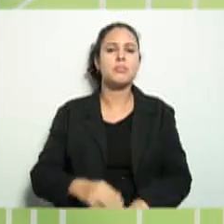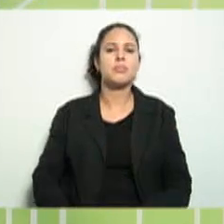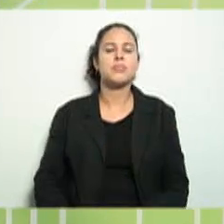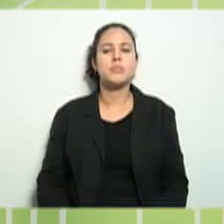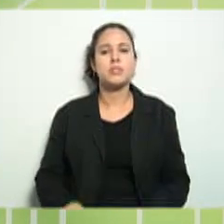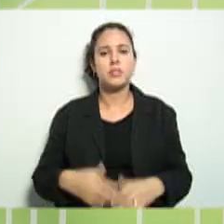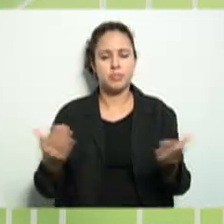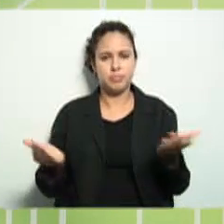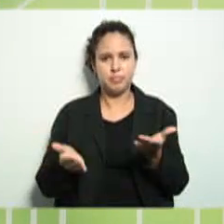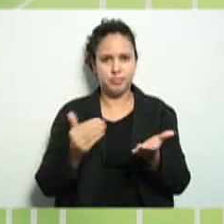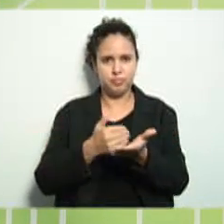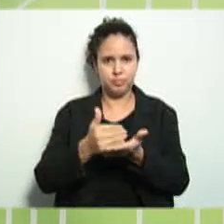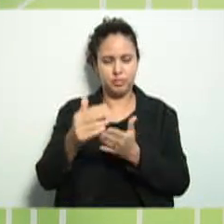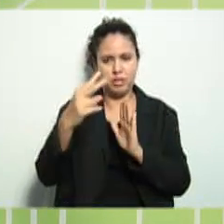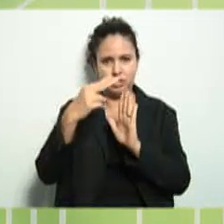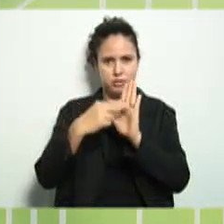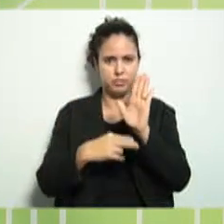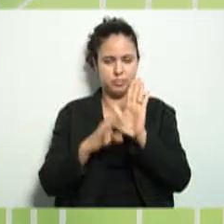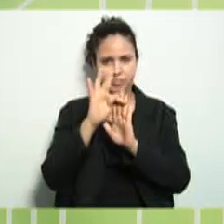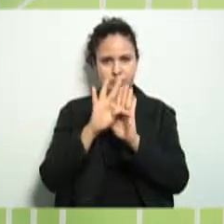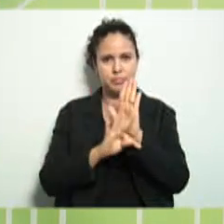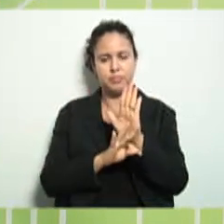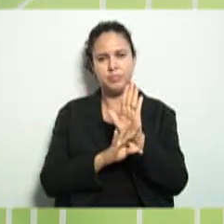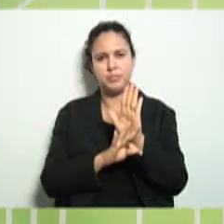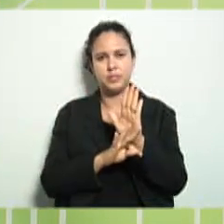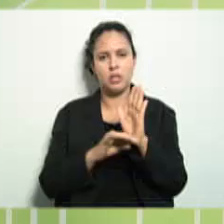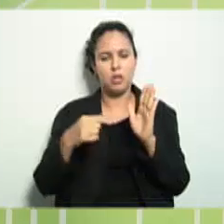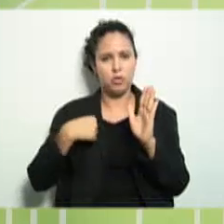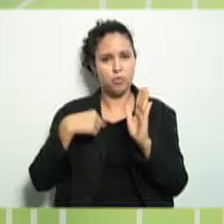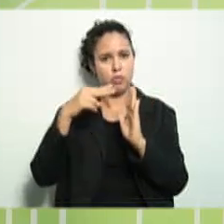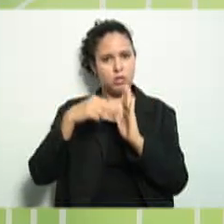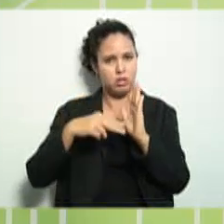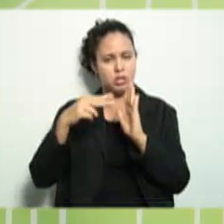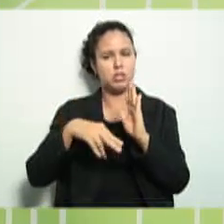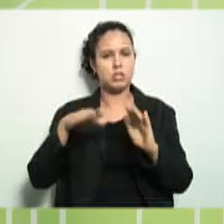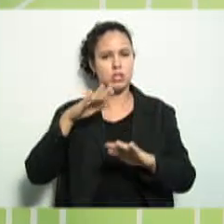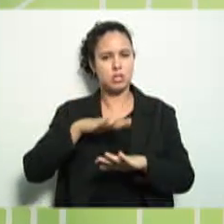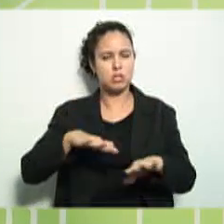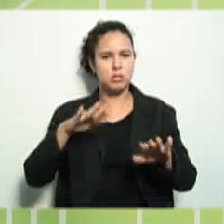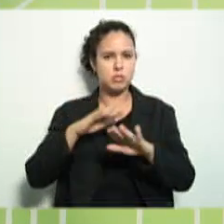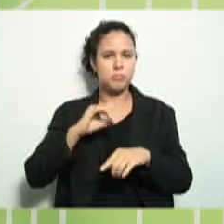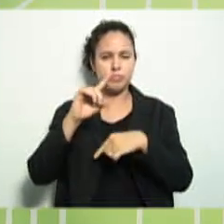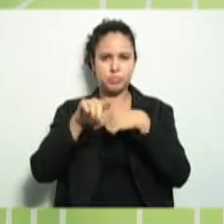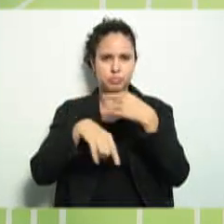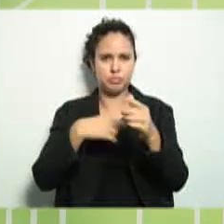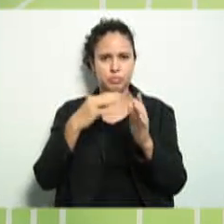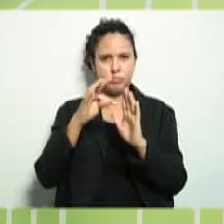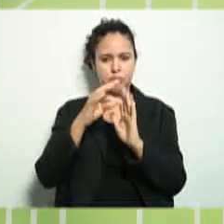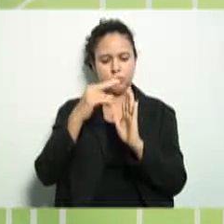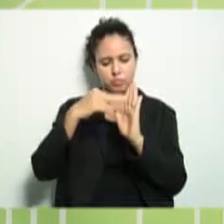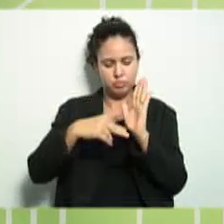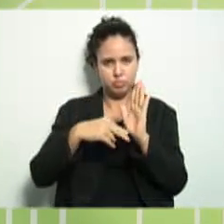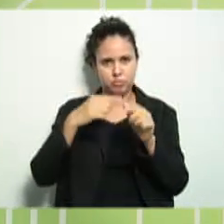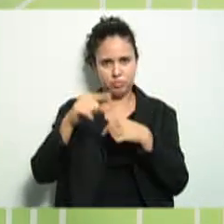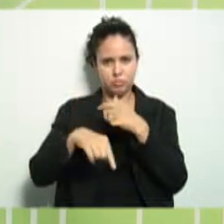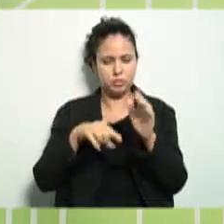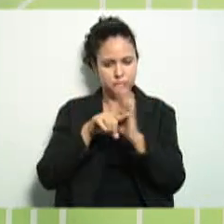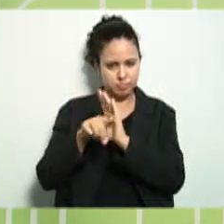vou iniciar aqui com a leitura do texto, vou ler pausadamente. Após a leitura do texto, vamos às